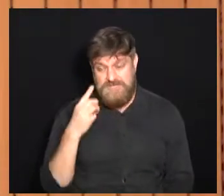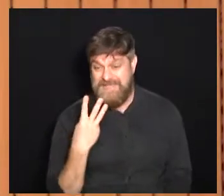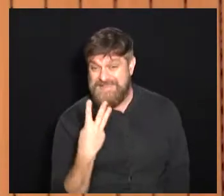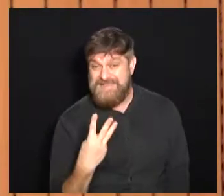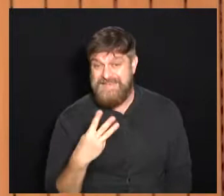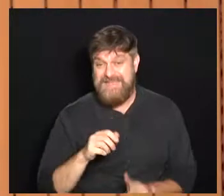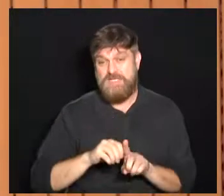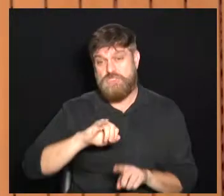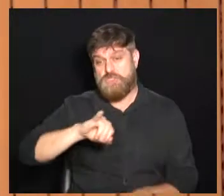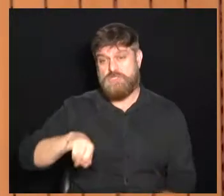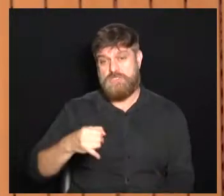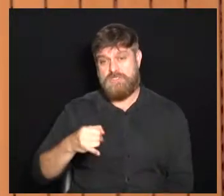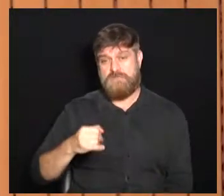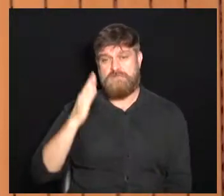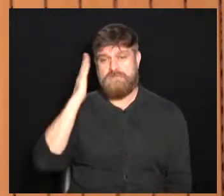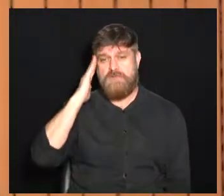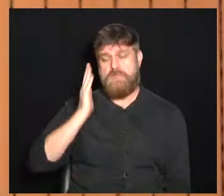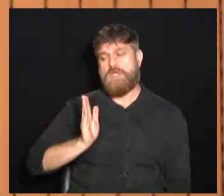Bom,